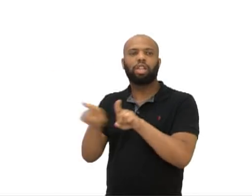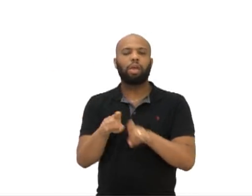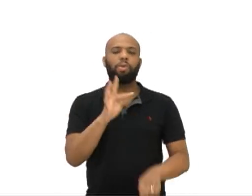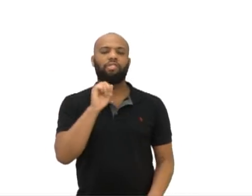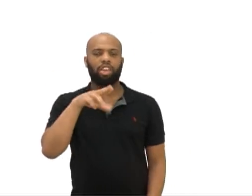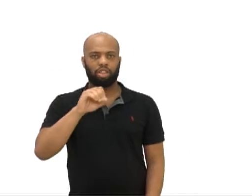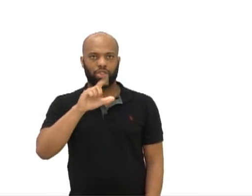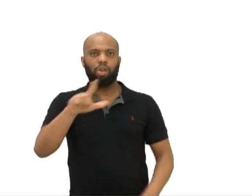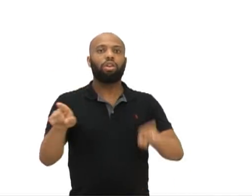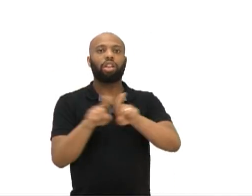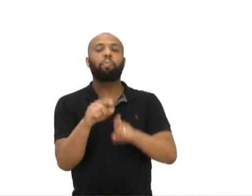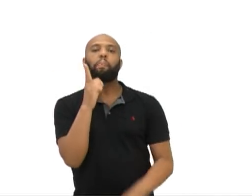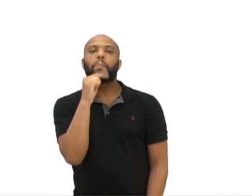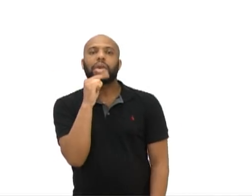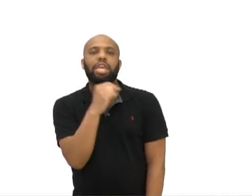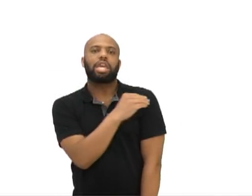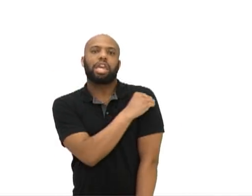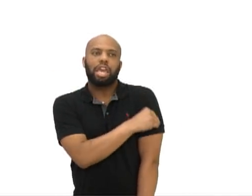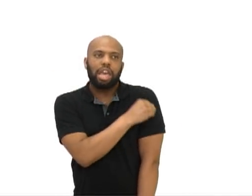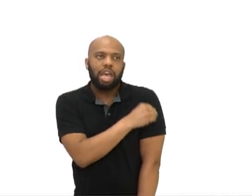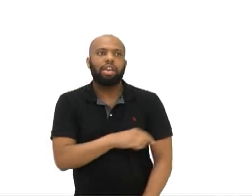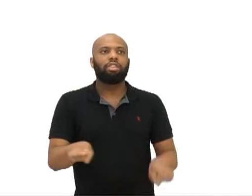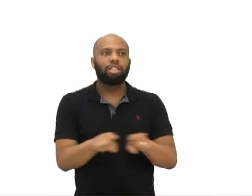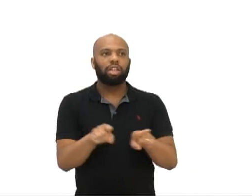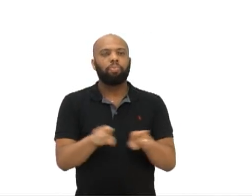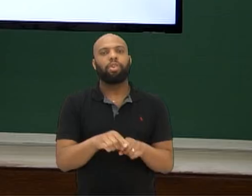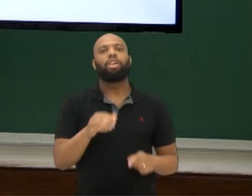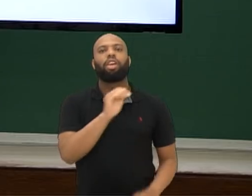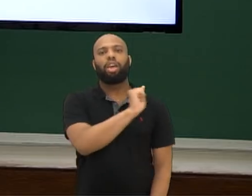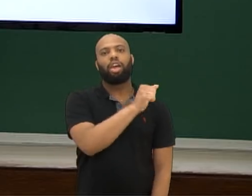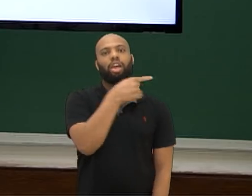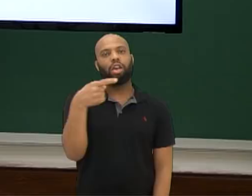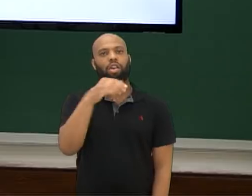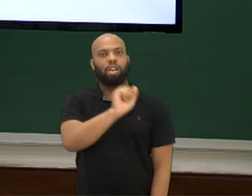água, álcoois, a isalcinos, alcenos e os